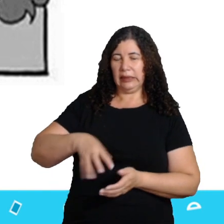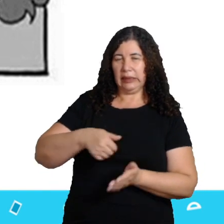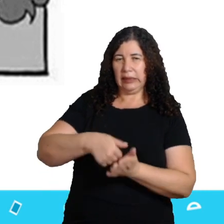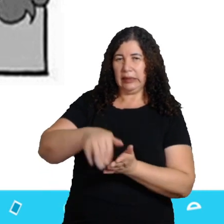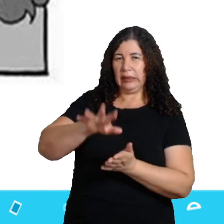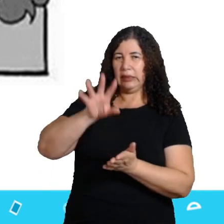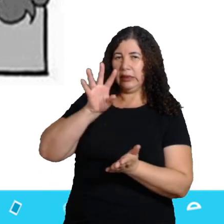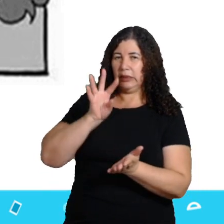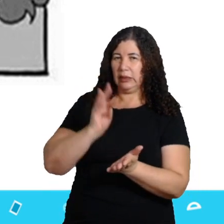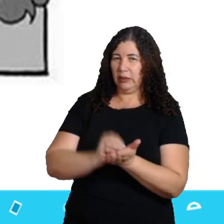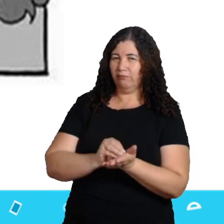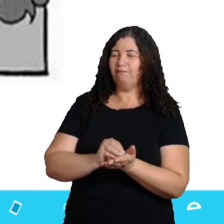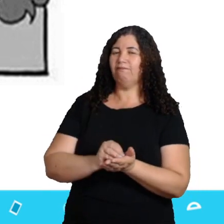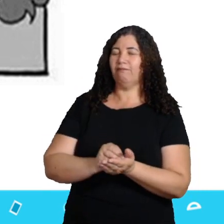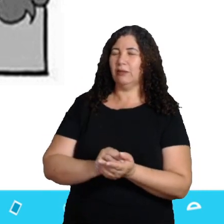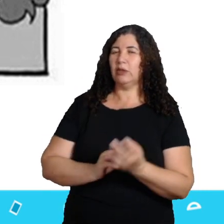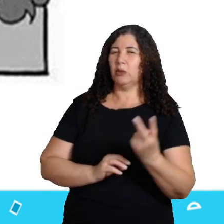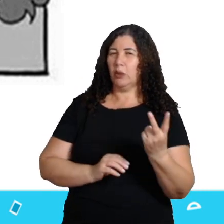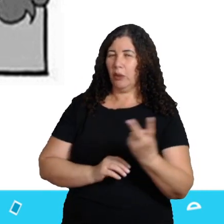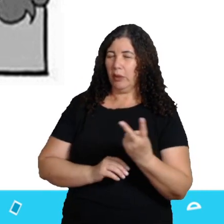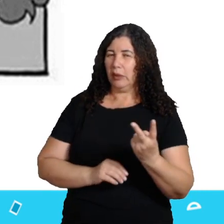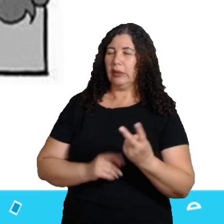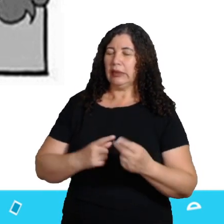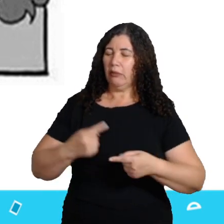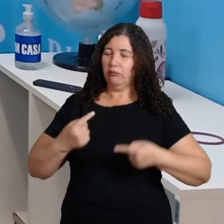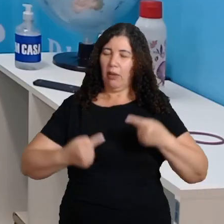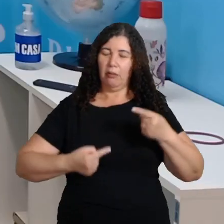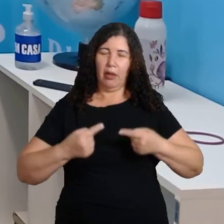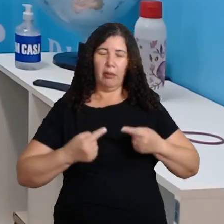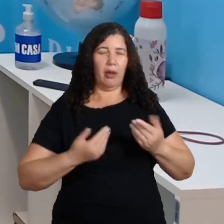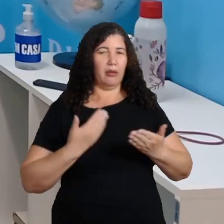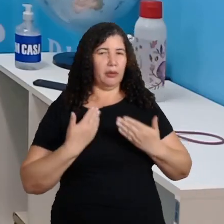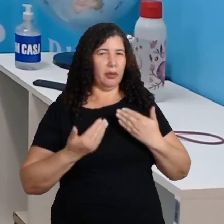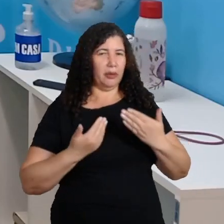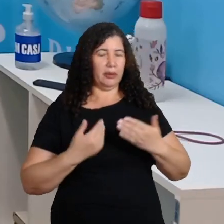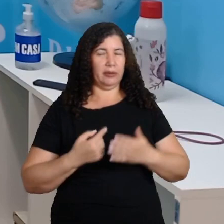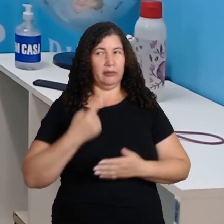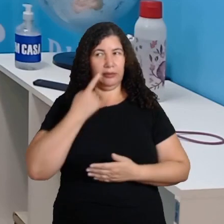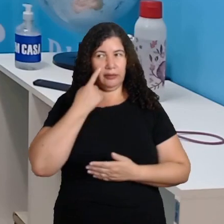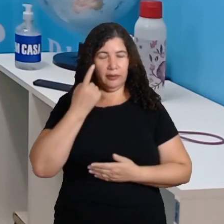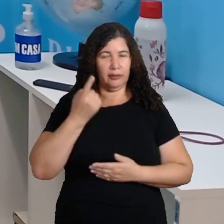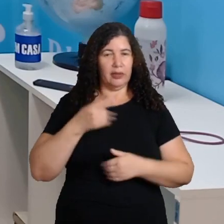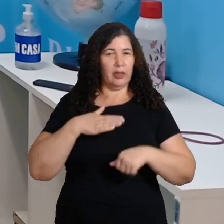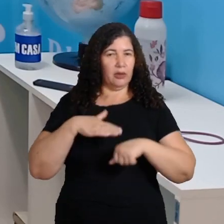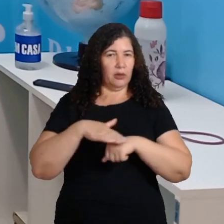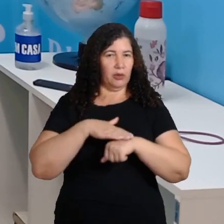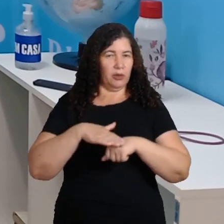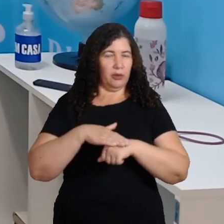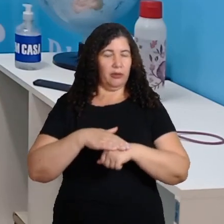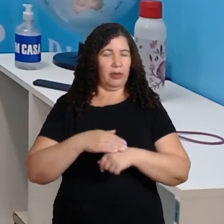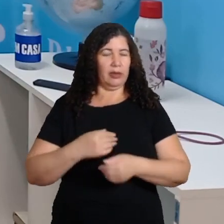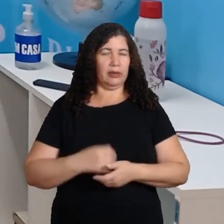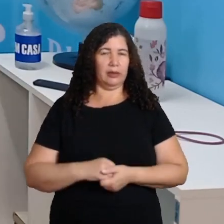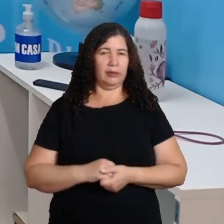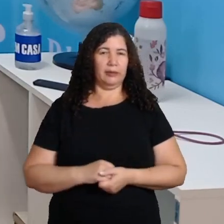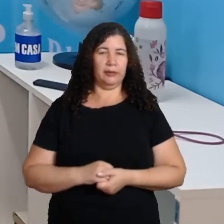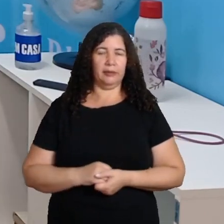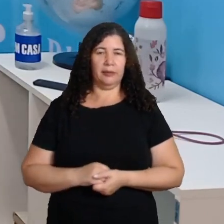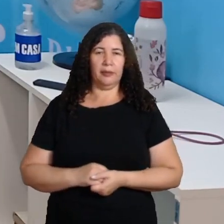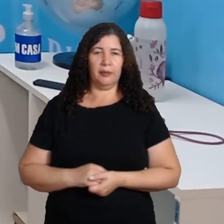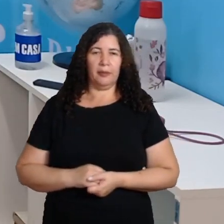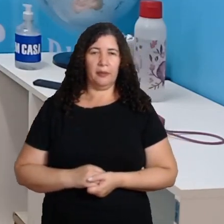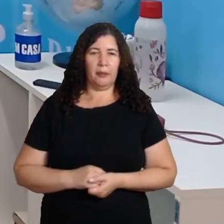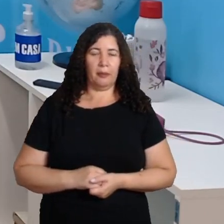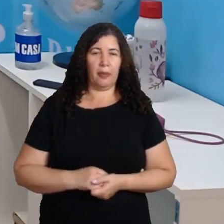2 personagens dialogando. Vamos prestar muita atenção neste diálogo.